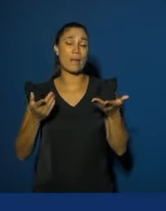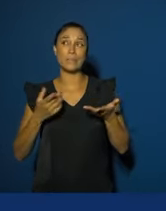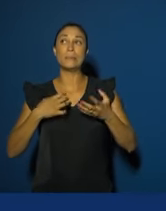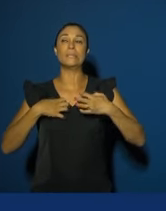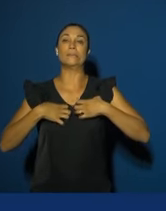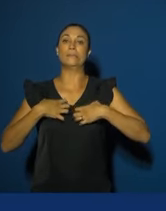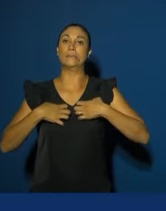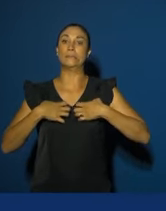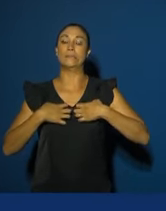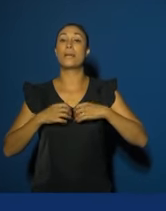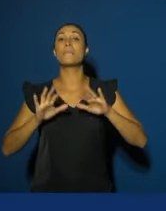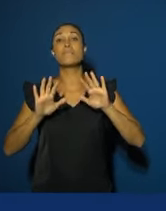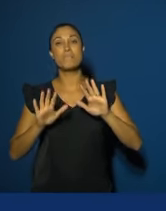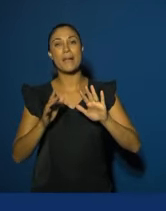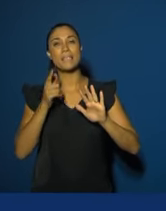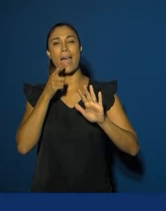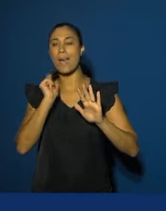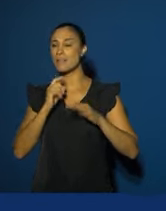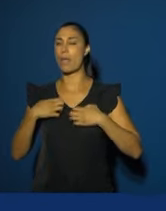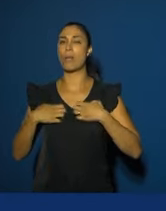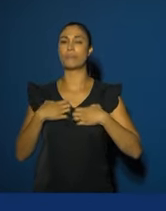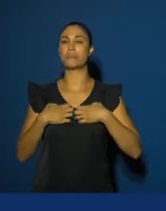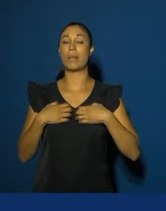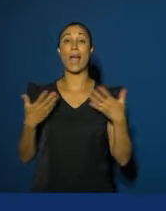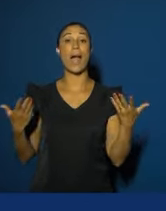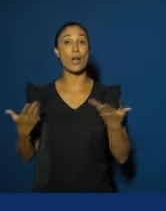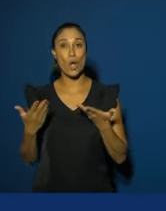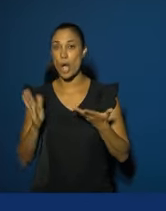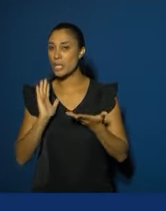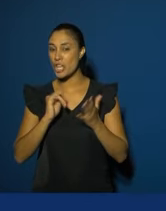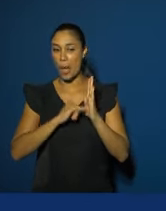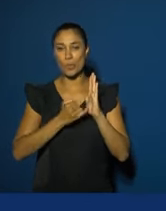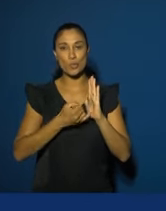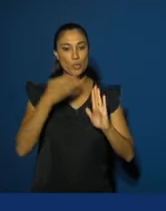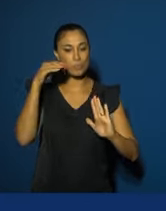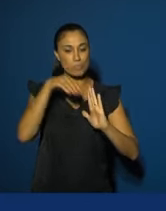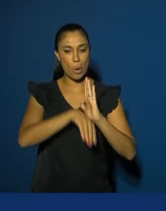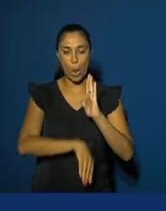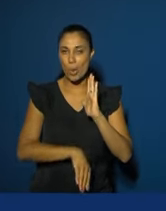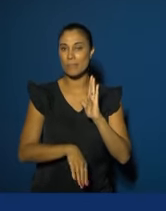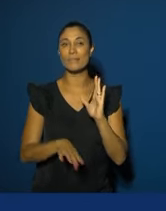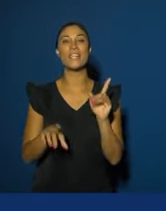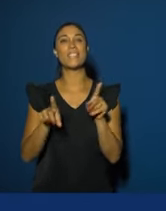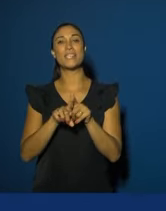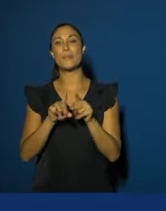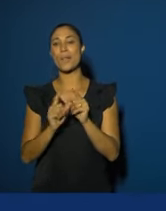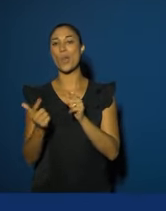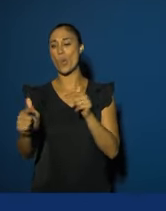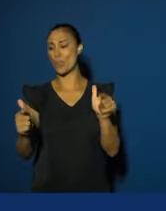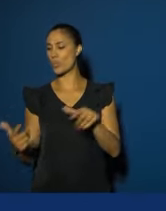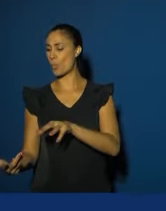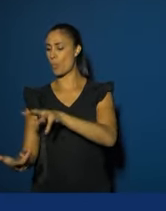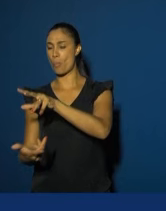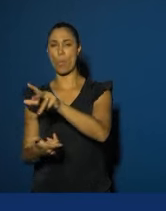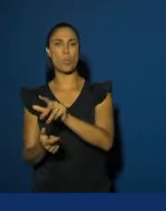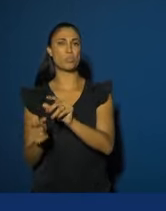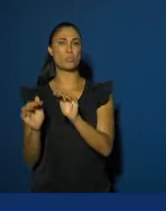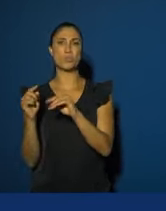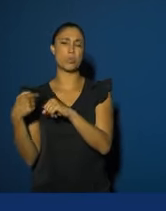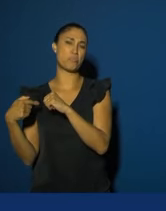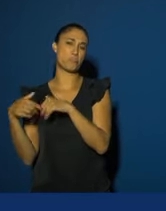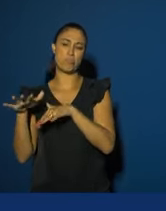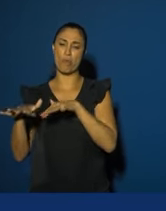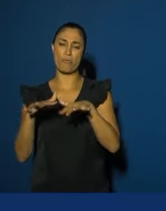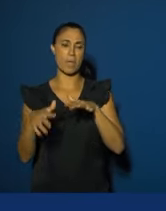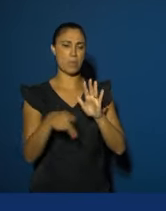angústia porque malou bem as tax de juros estavam muito altas fazendo um pico né no Brasil e em todo mundo cada um nos seus tempos e